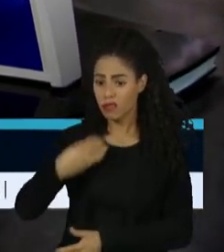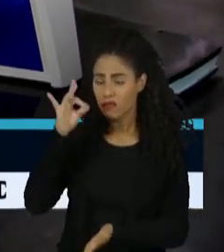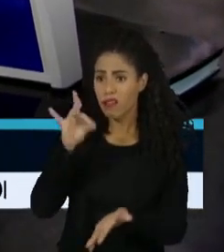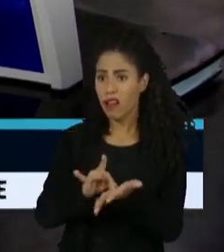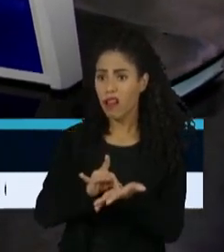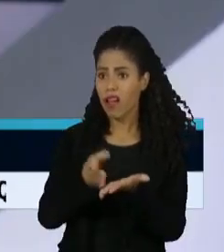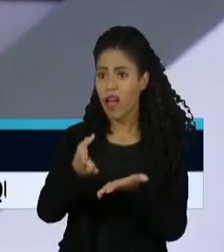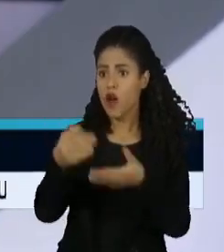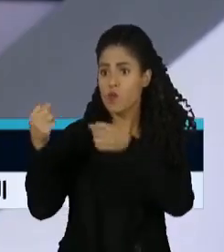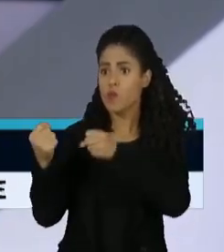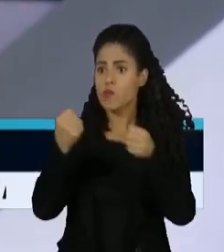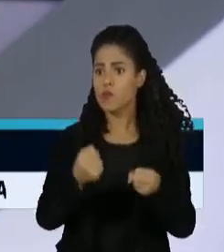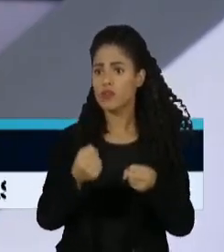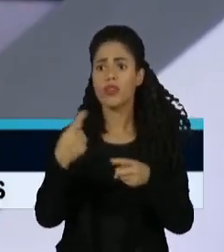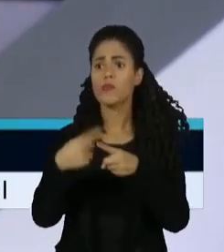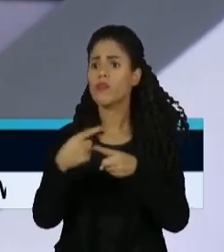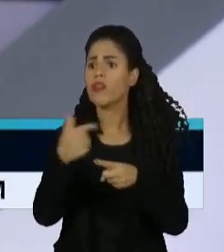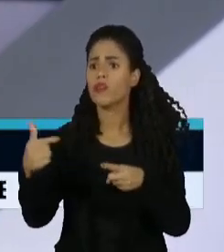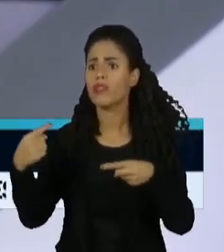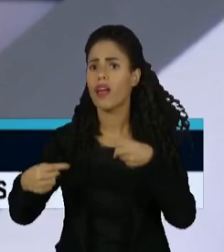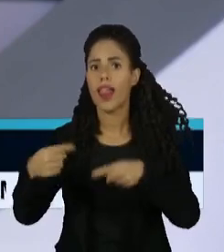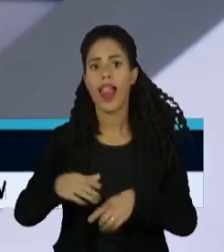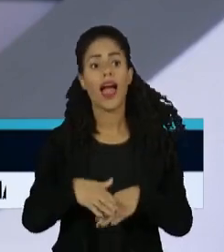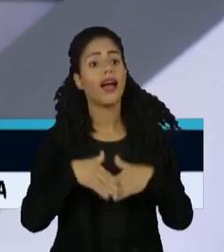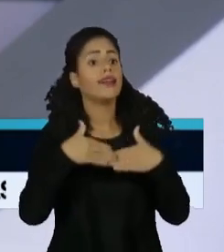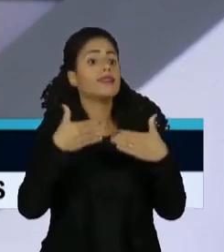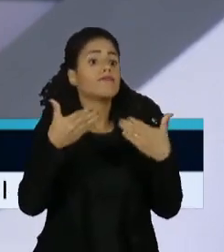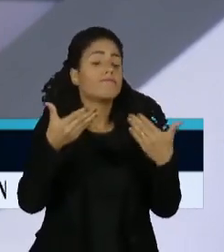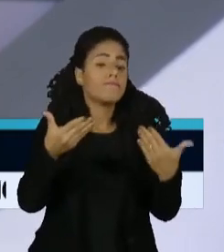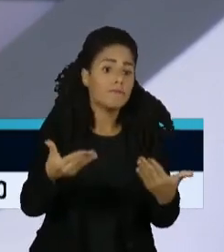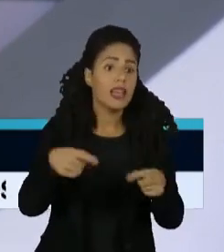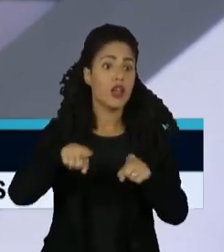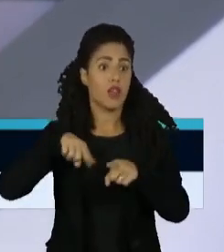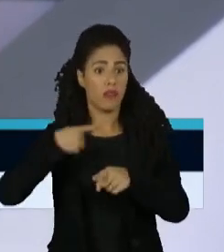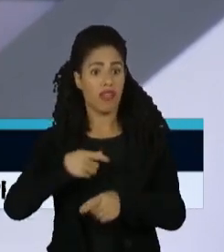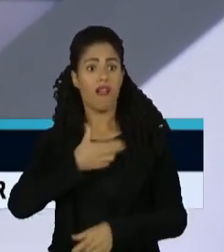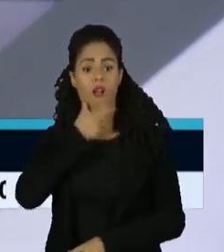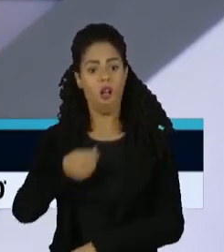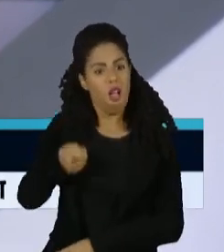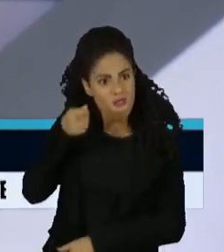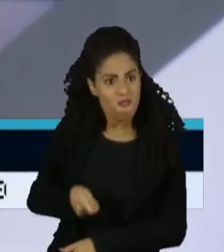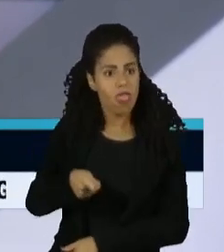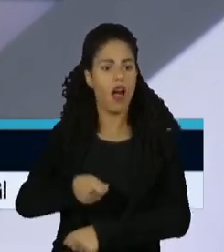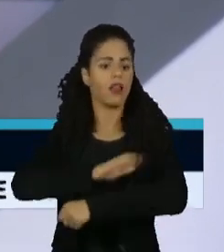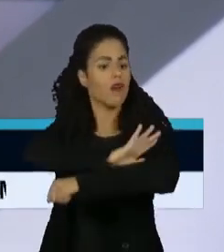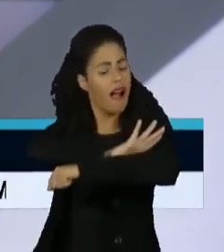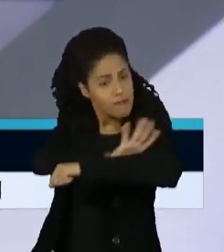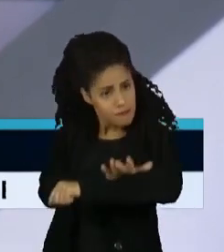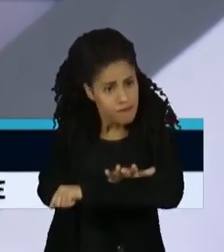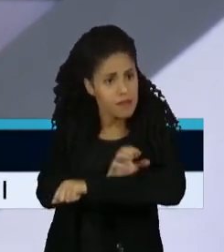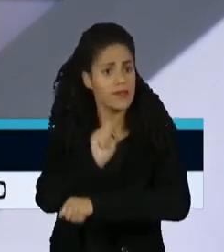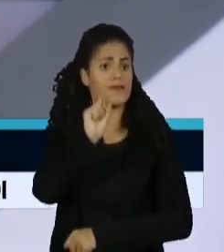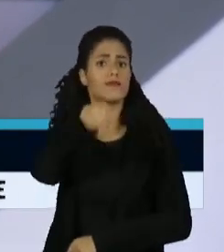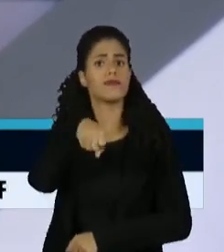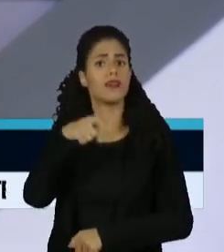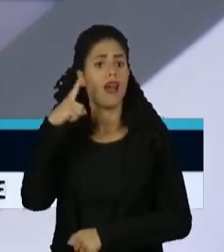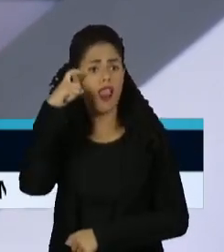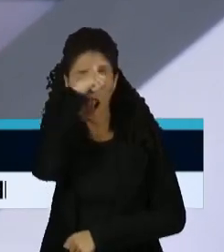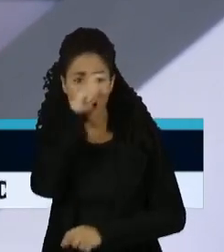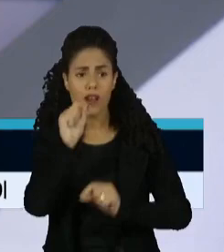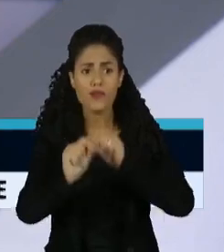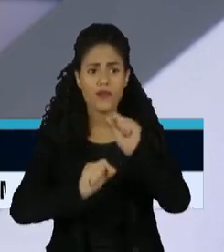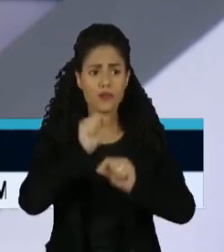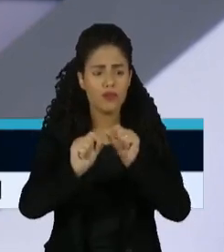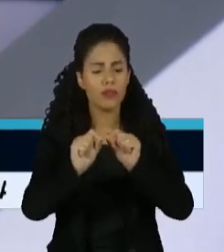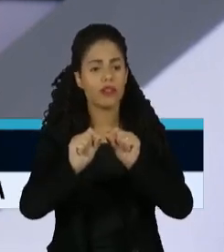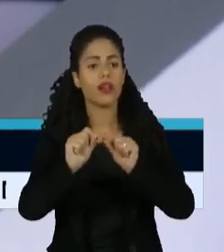poderes. Porque, infelizmente, somos machistas, racistas e temos dificuldade em olhar que quando a gente